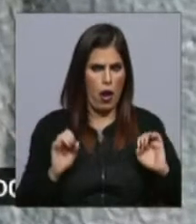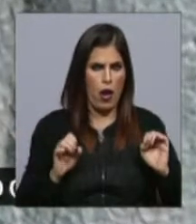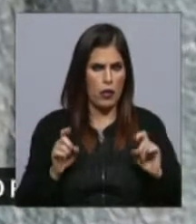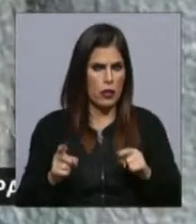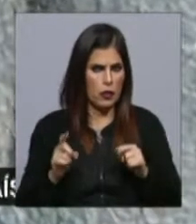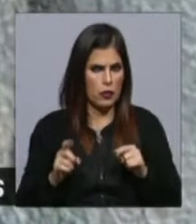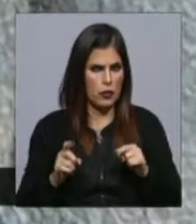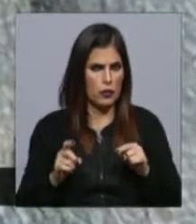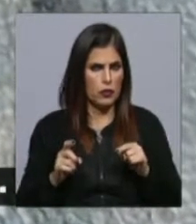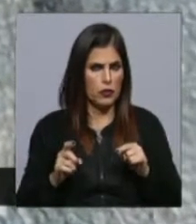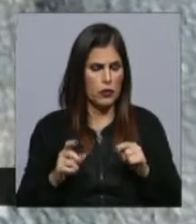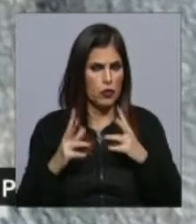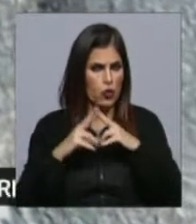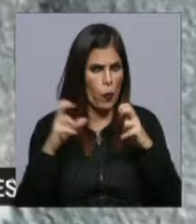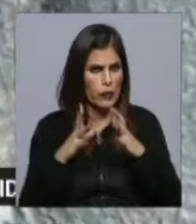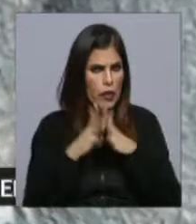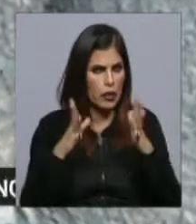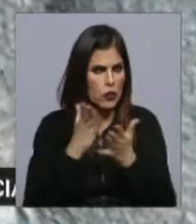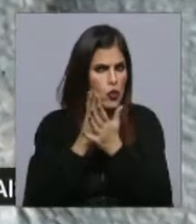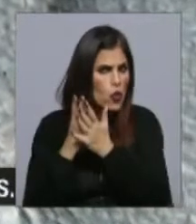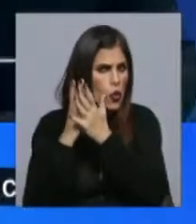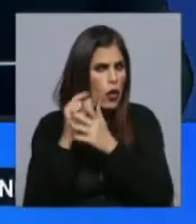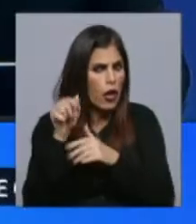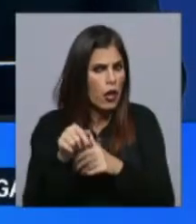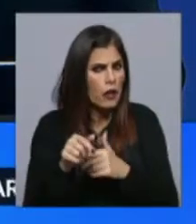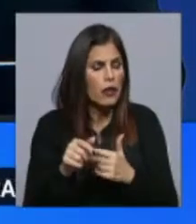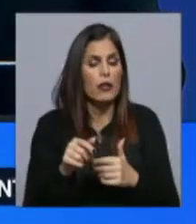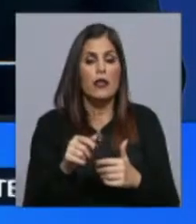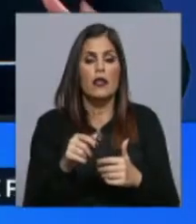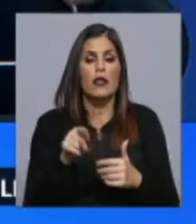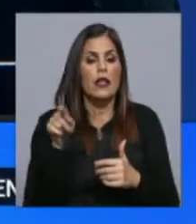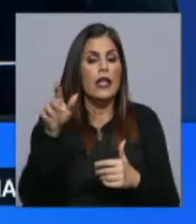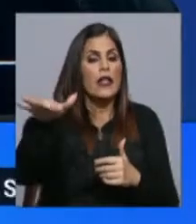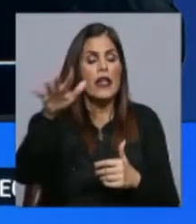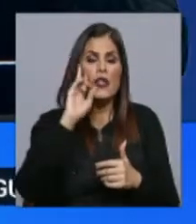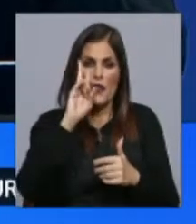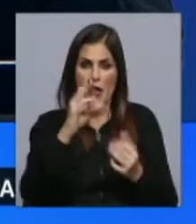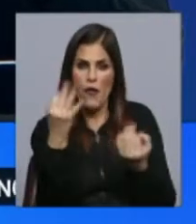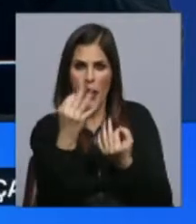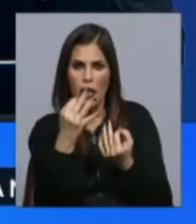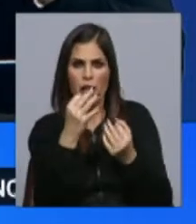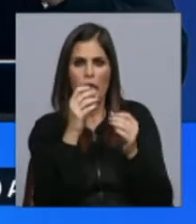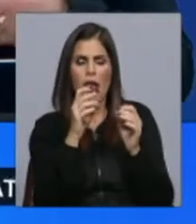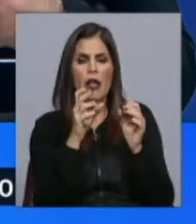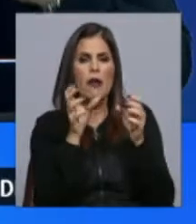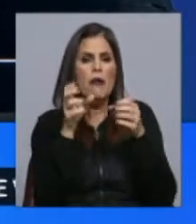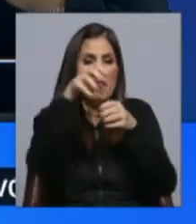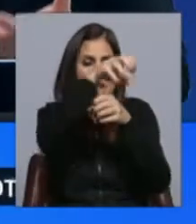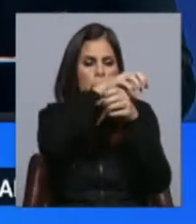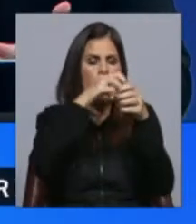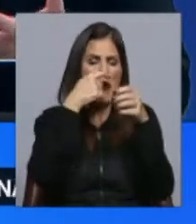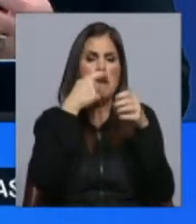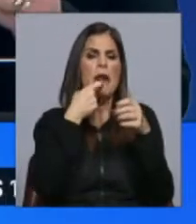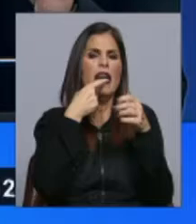foi a grande descoberta deste estudo. É que eles encontraram, de facto, agrupamentos de rochas de